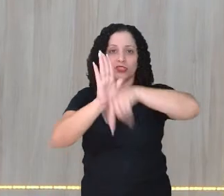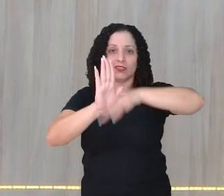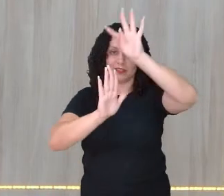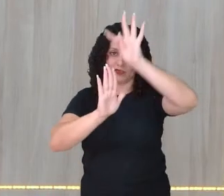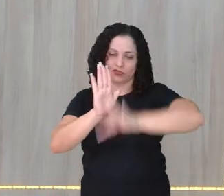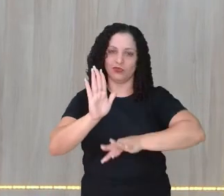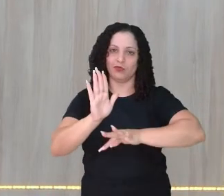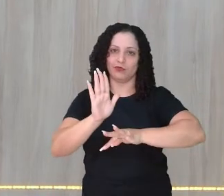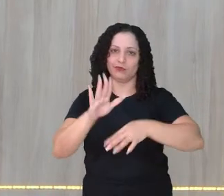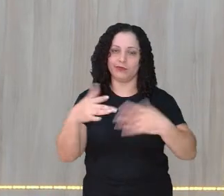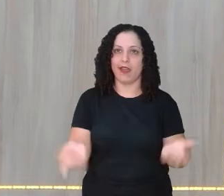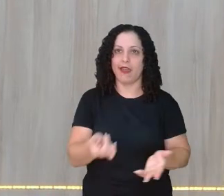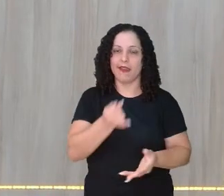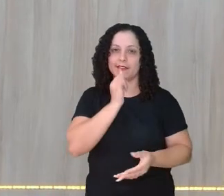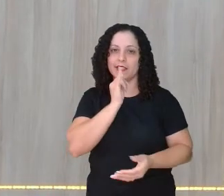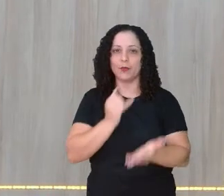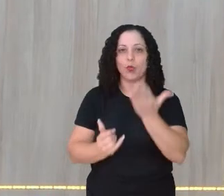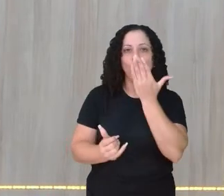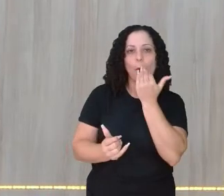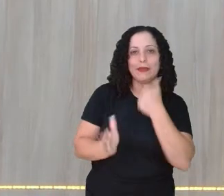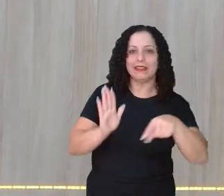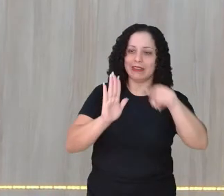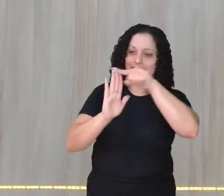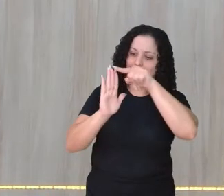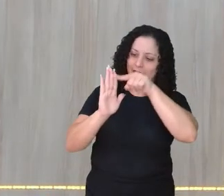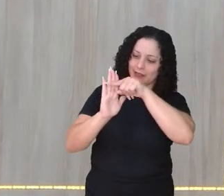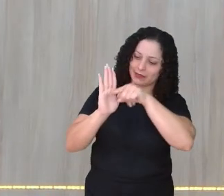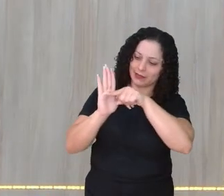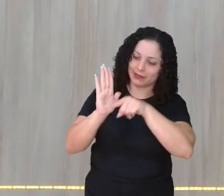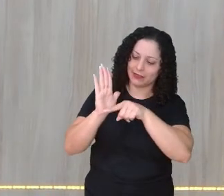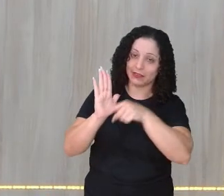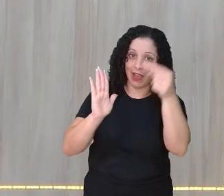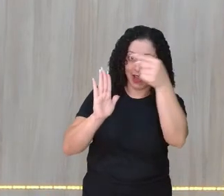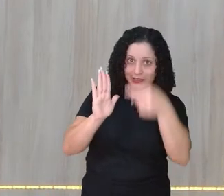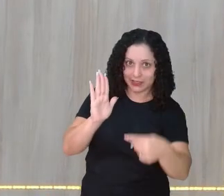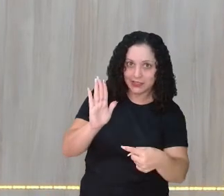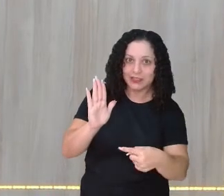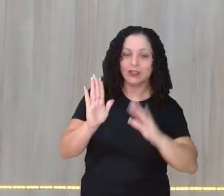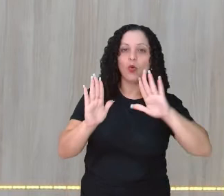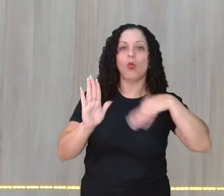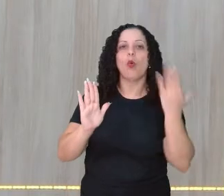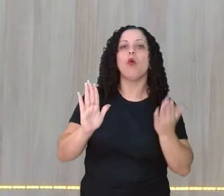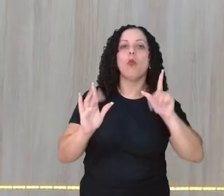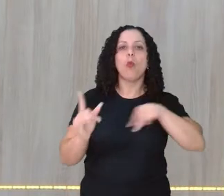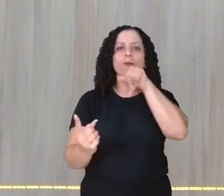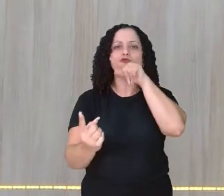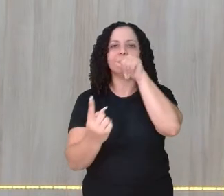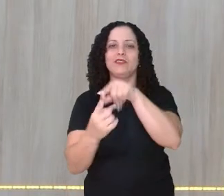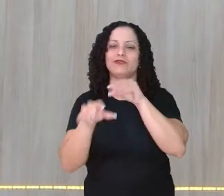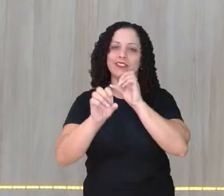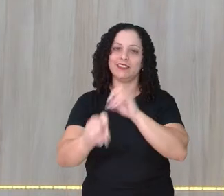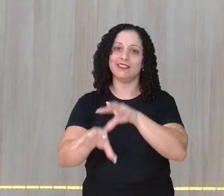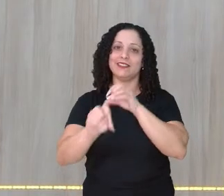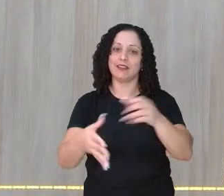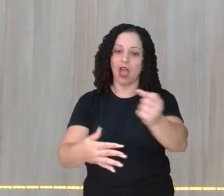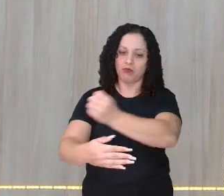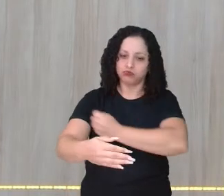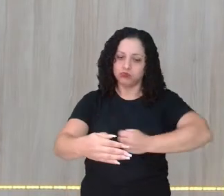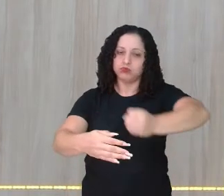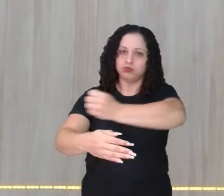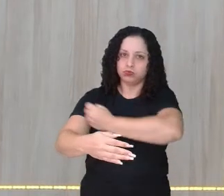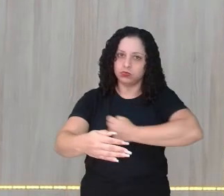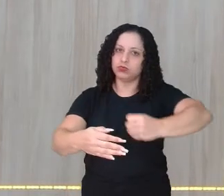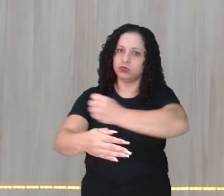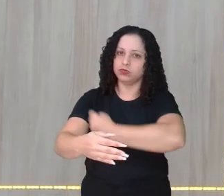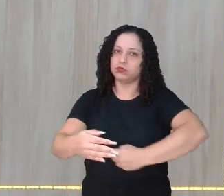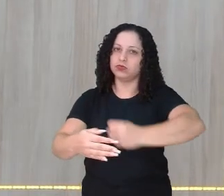Se a gente está falando de uma receita, é claro que o objetivo principal da receita é ensinar, né? Dar